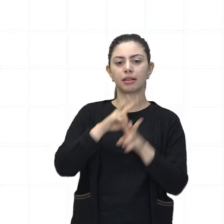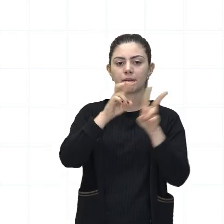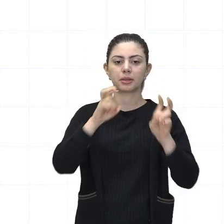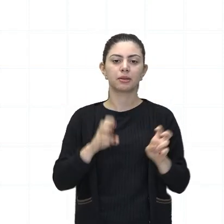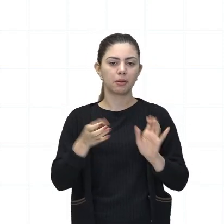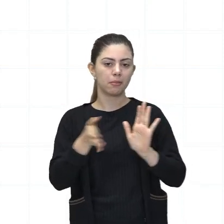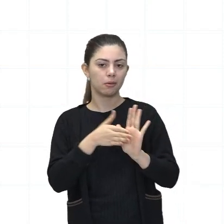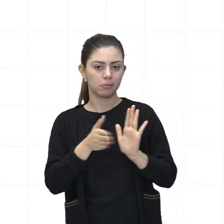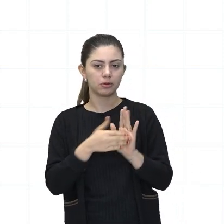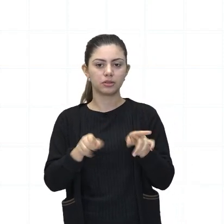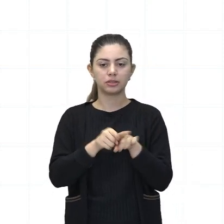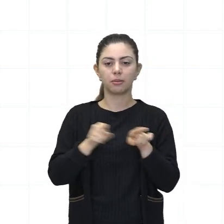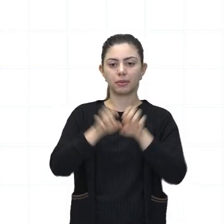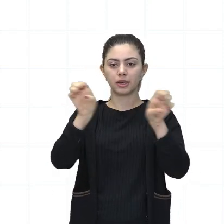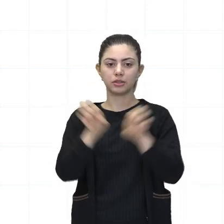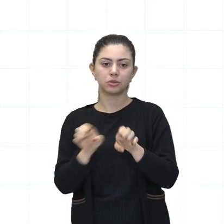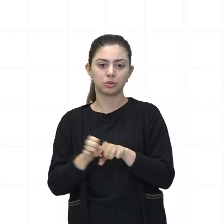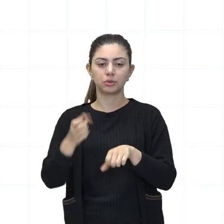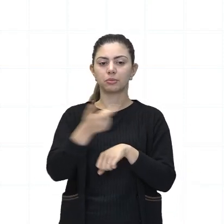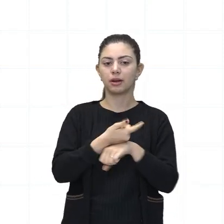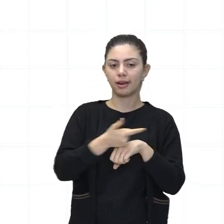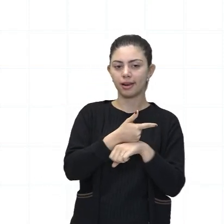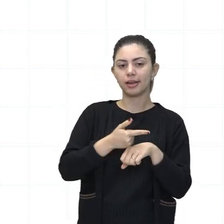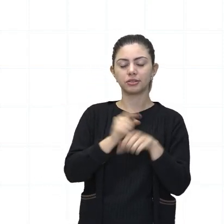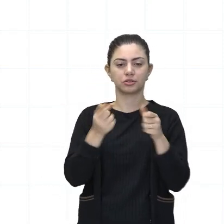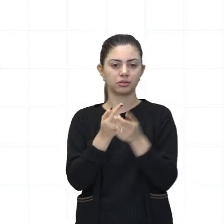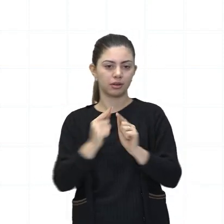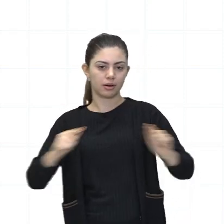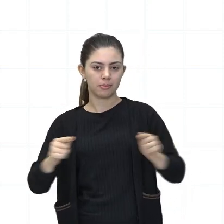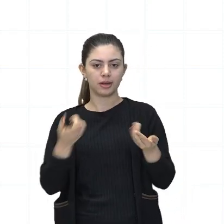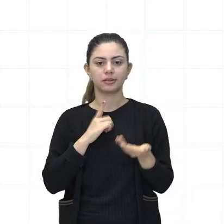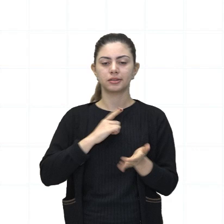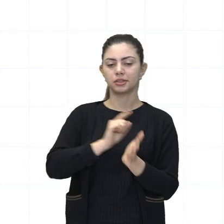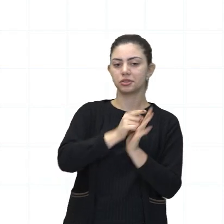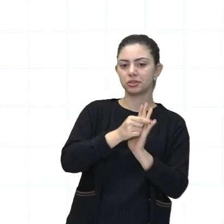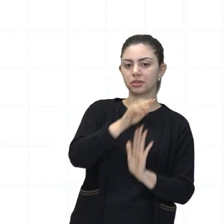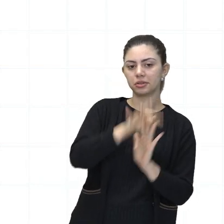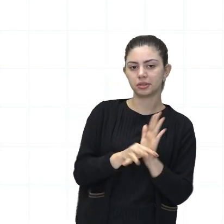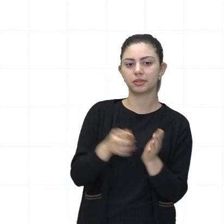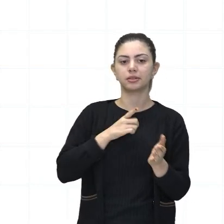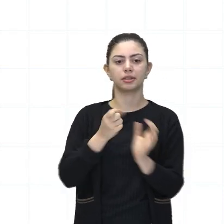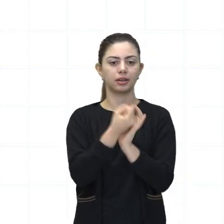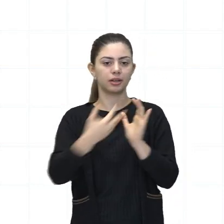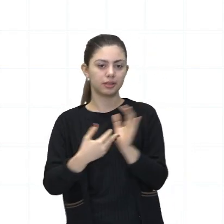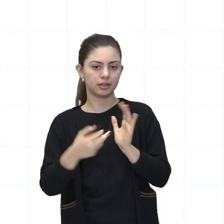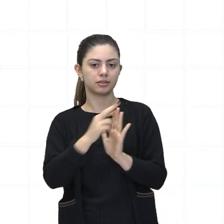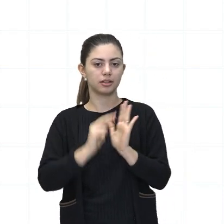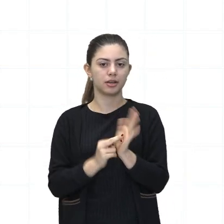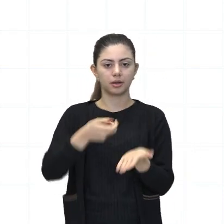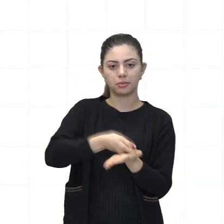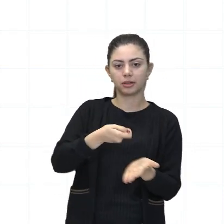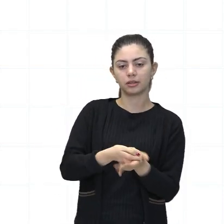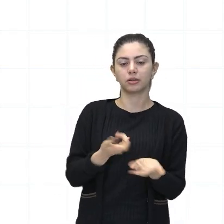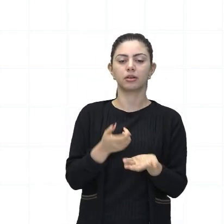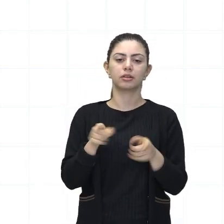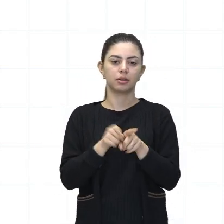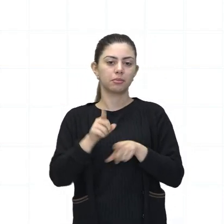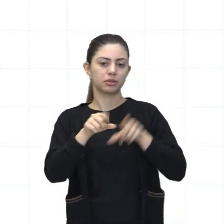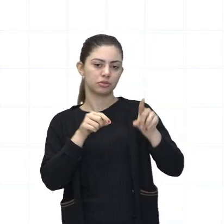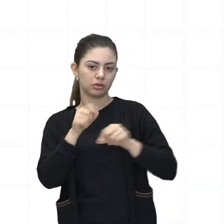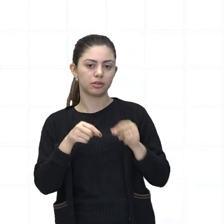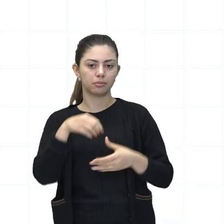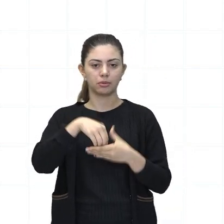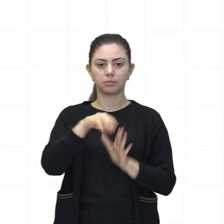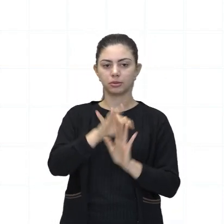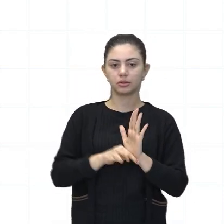e suas estruturas léxico-gramaticais, gênero textual, elementos obrigatórios e opcionais de textos,